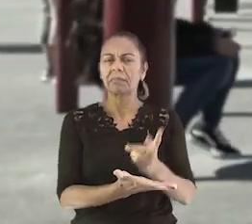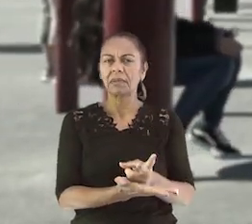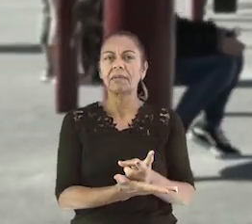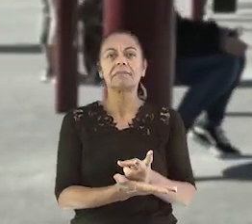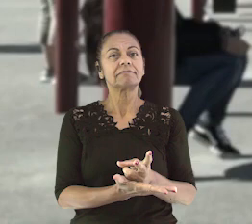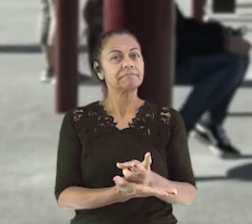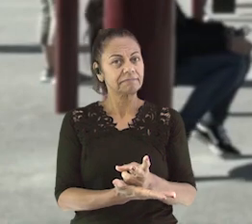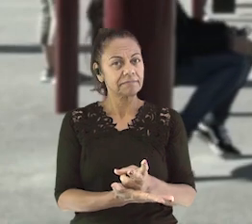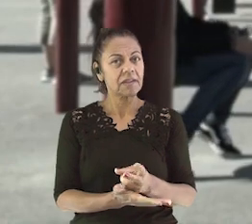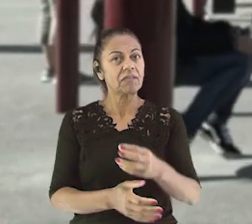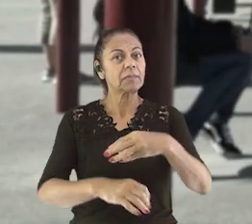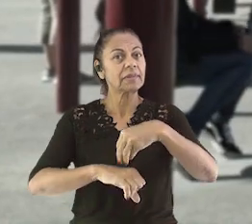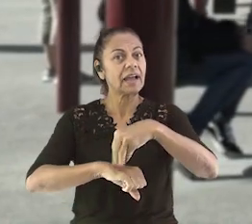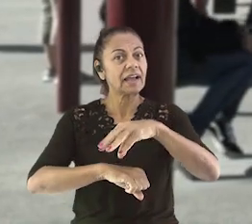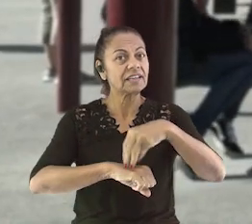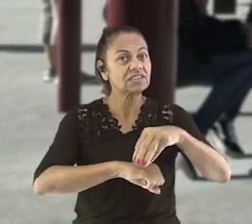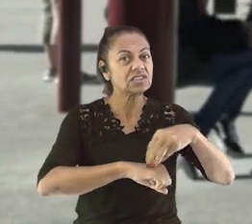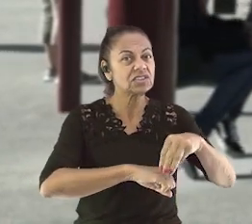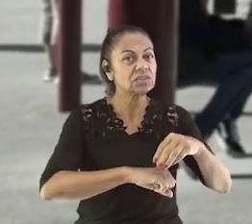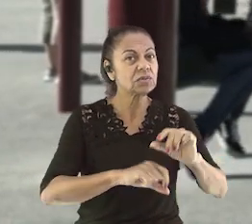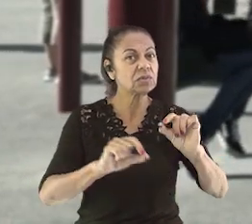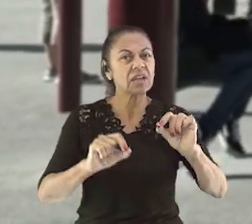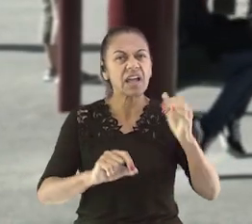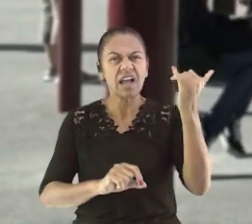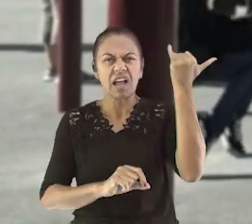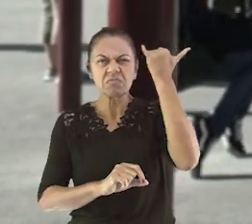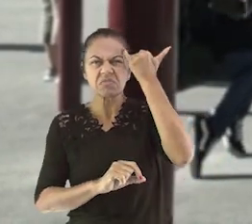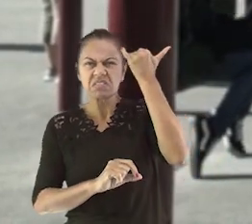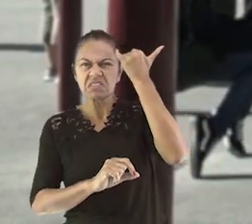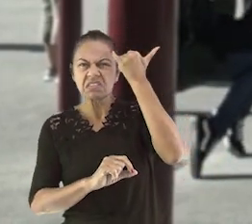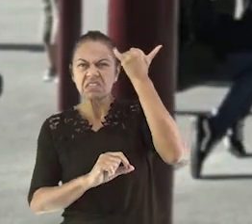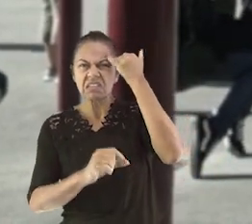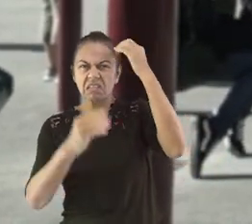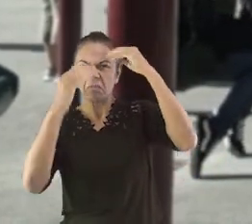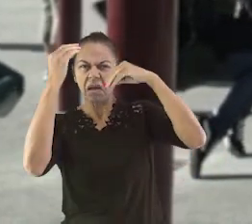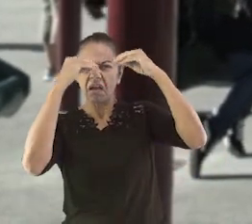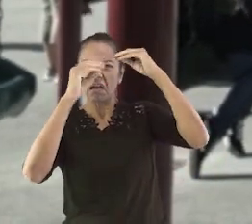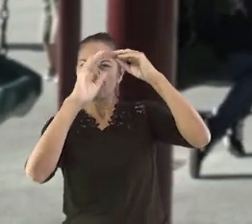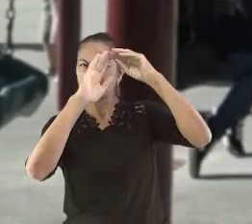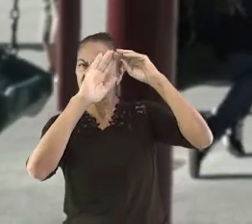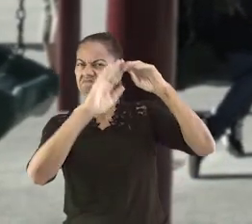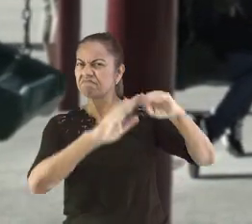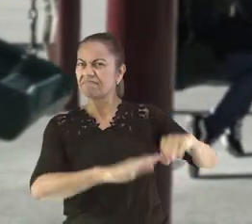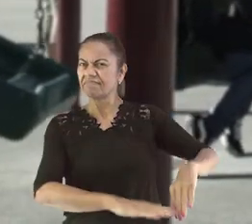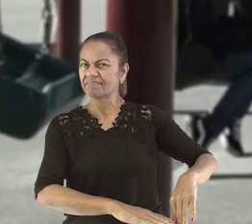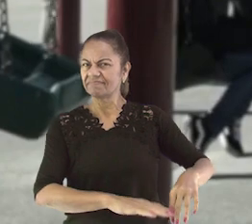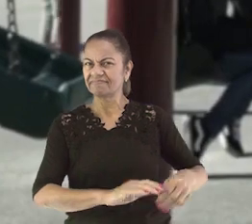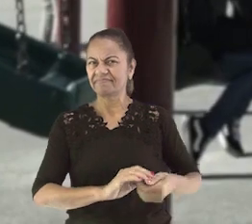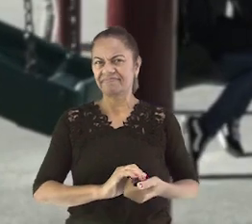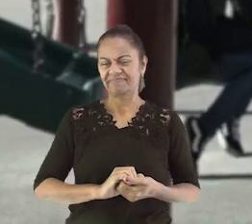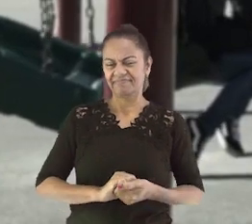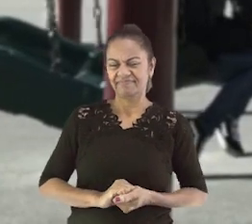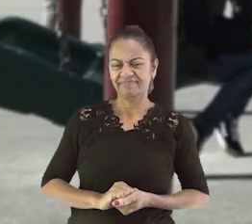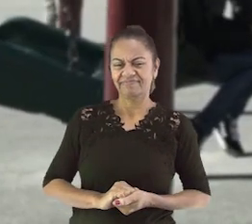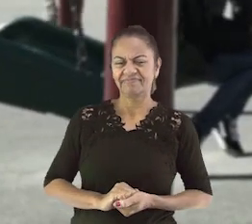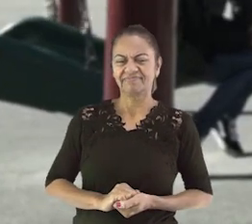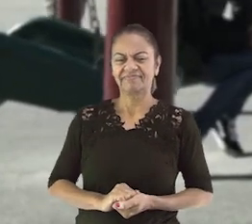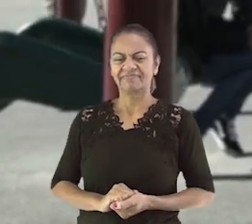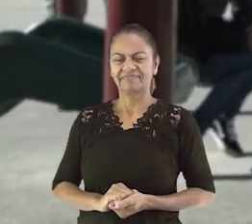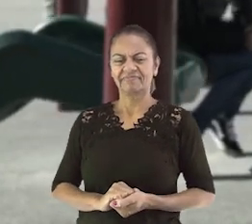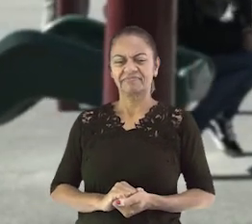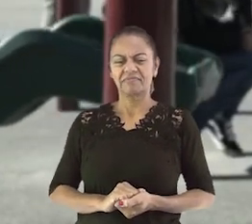algumas dicas para jogar este desânimo no lixo. Me aguarde aí.